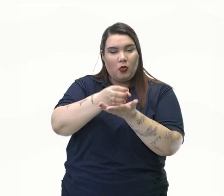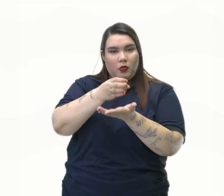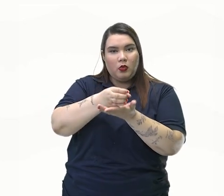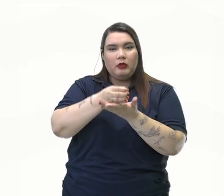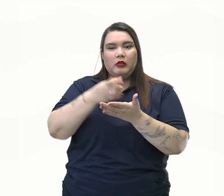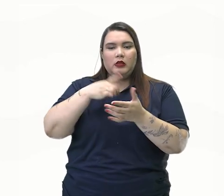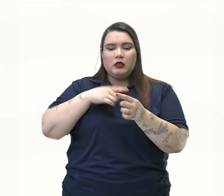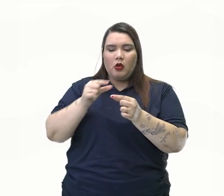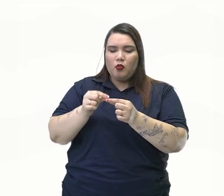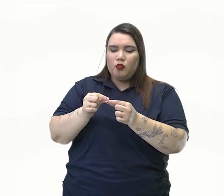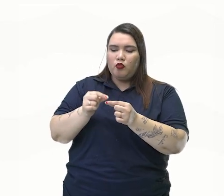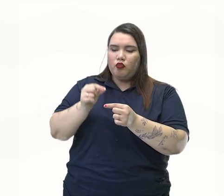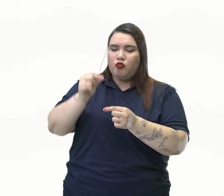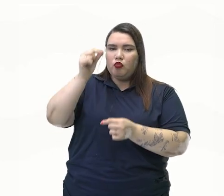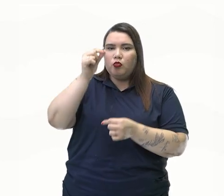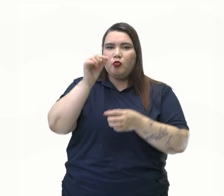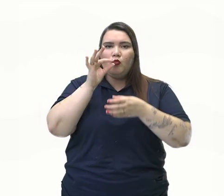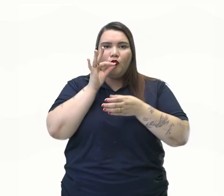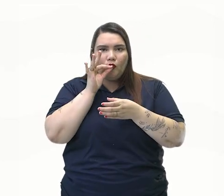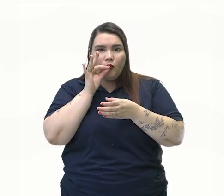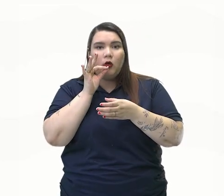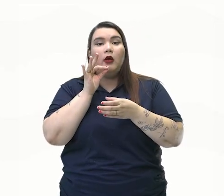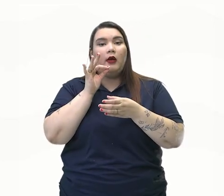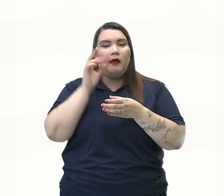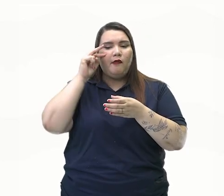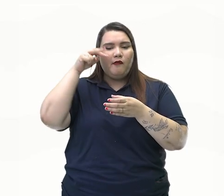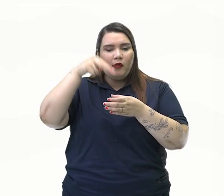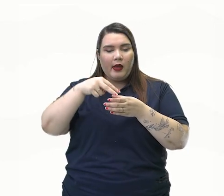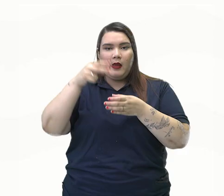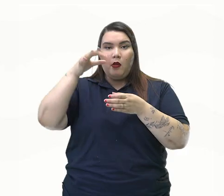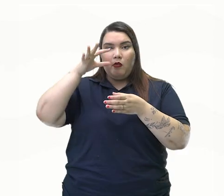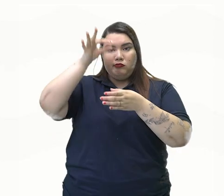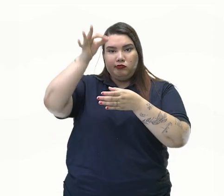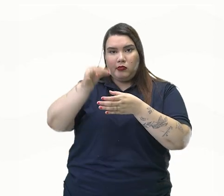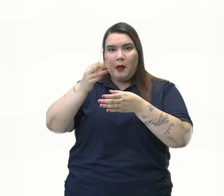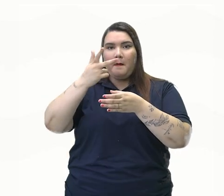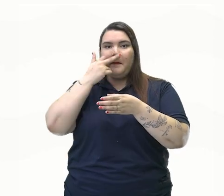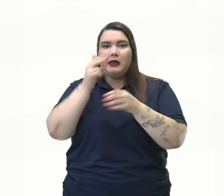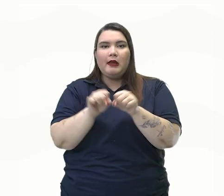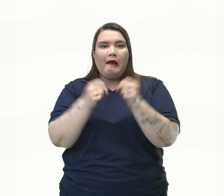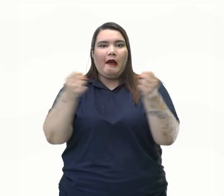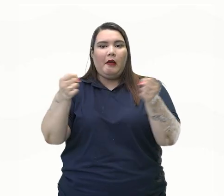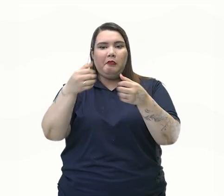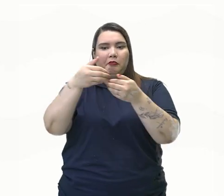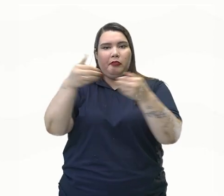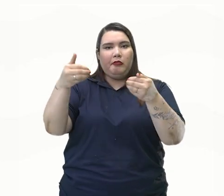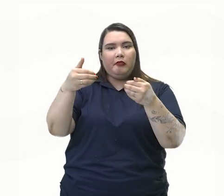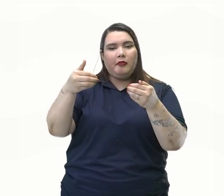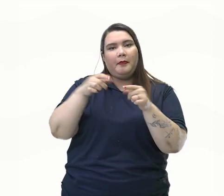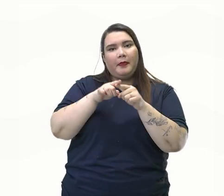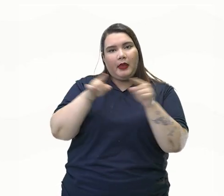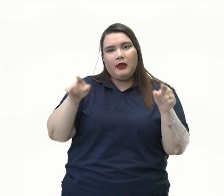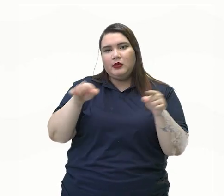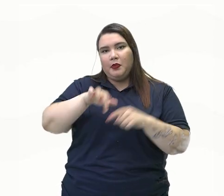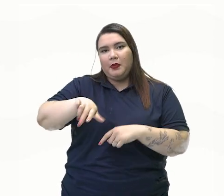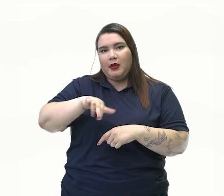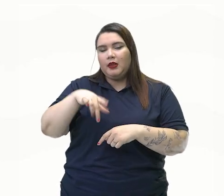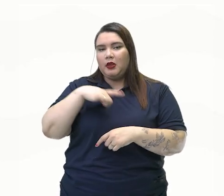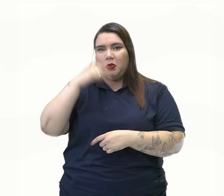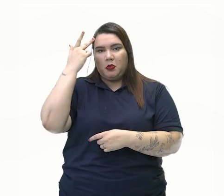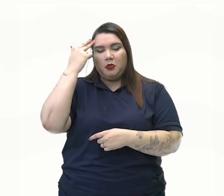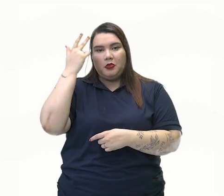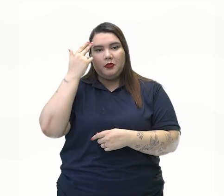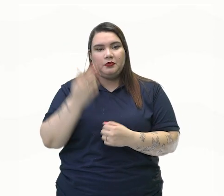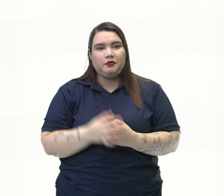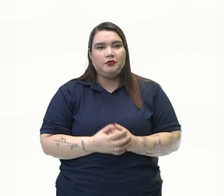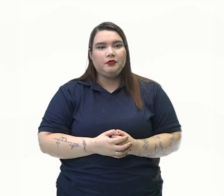do copo com a água. Então, este é o mesmo princípio do canudo. Aí